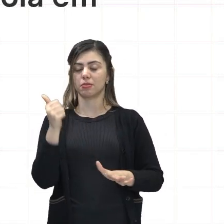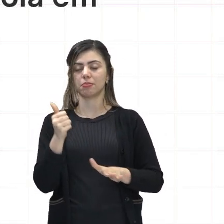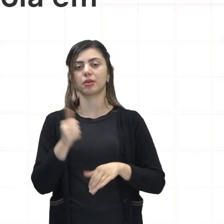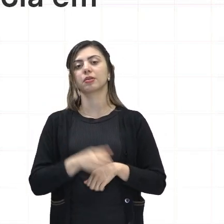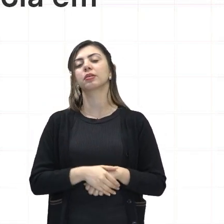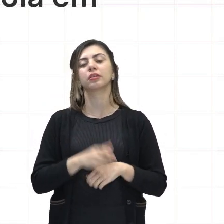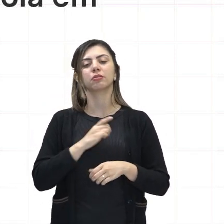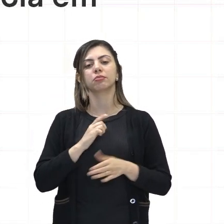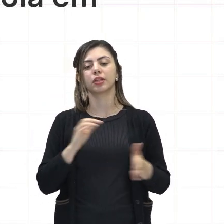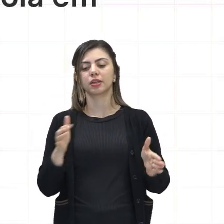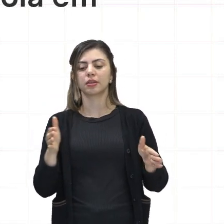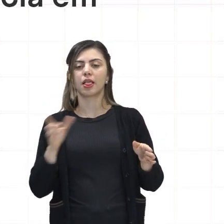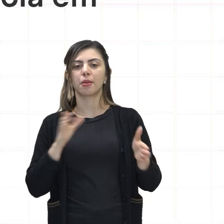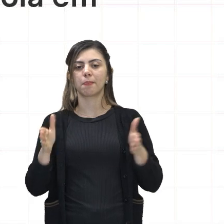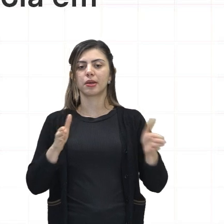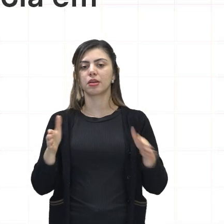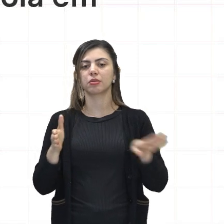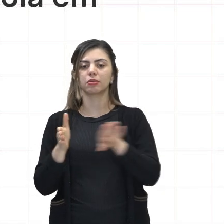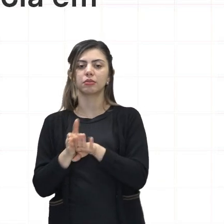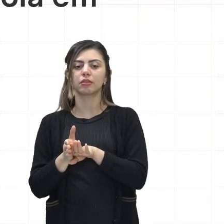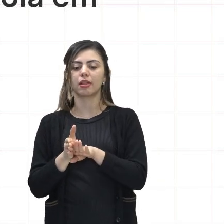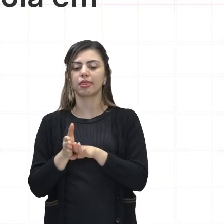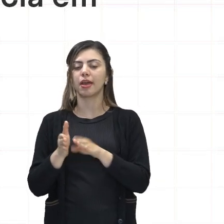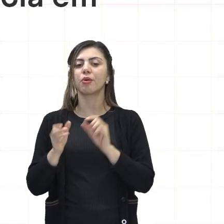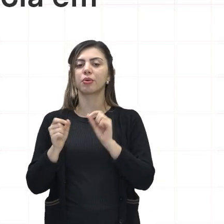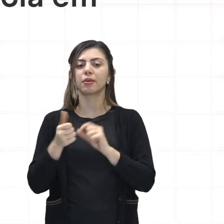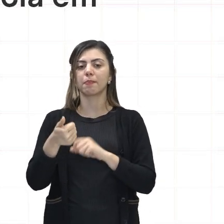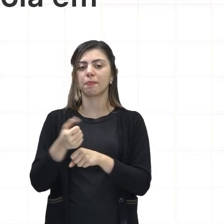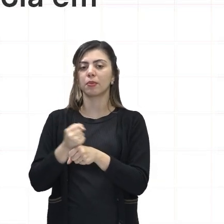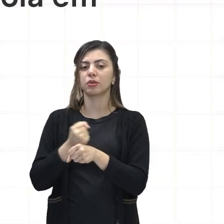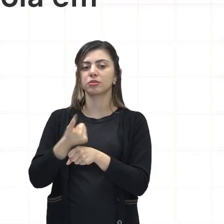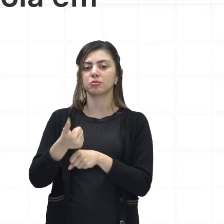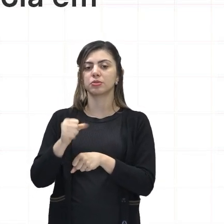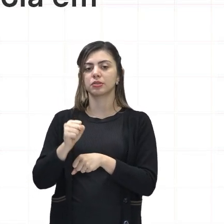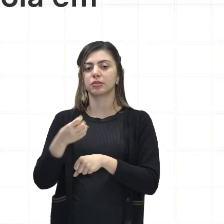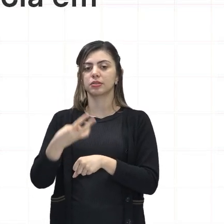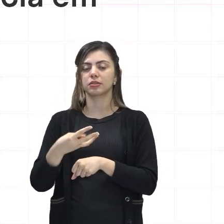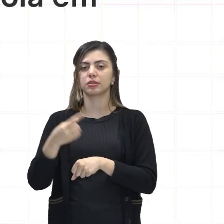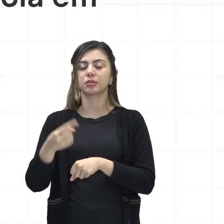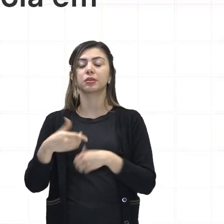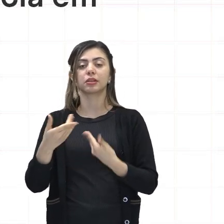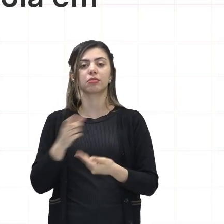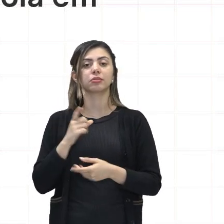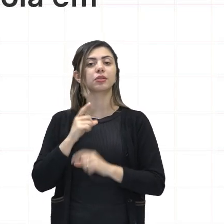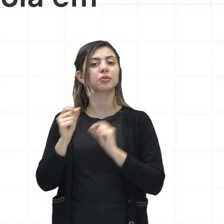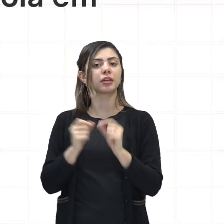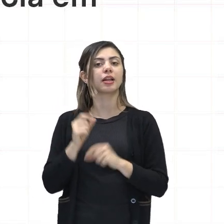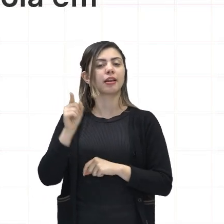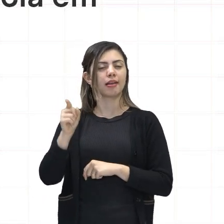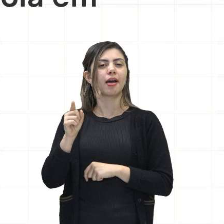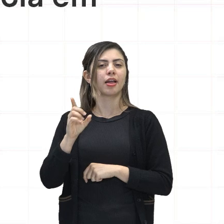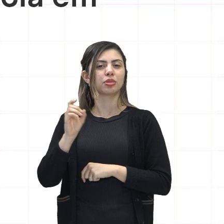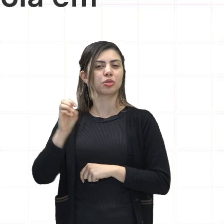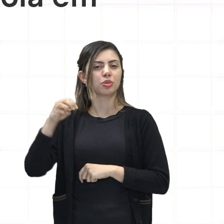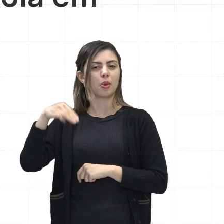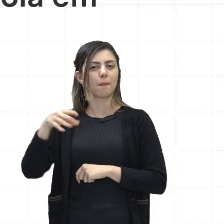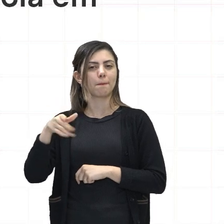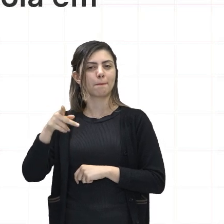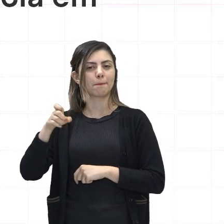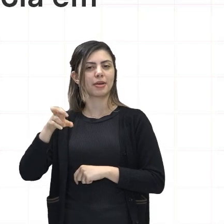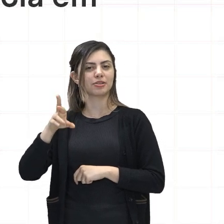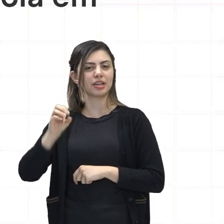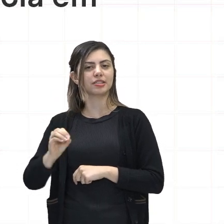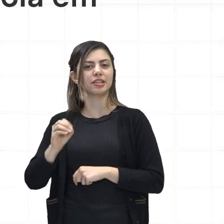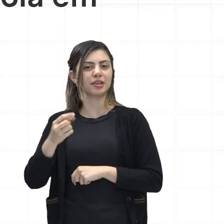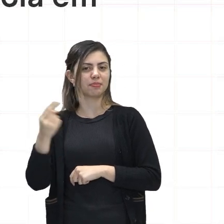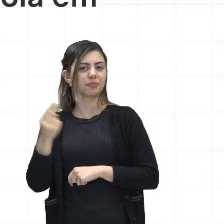até 1831, que é o ano em que Dom Pedro I vai renunciar ao trono e vai voltar para